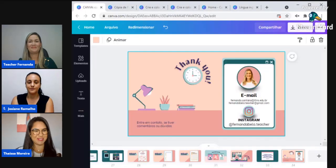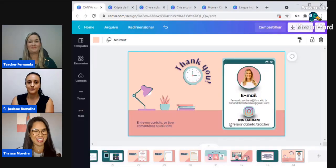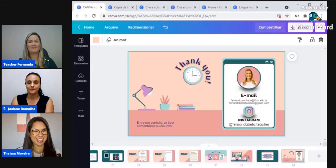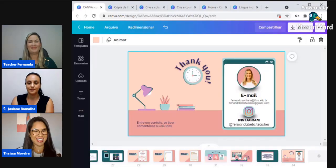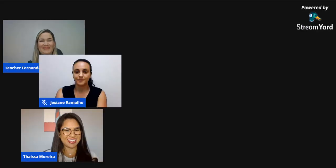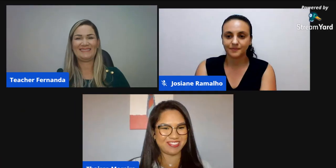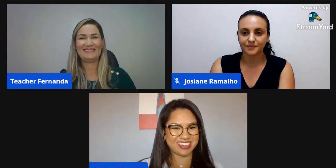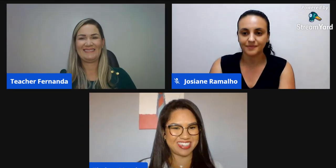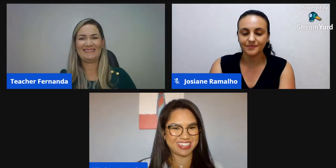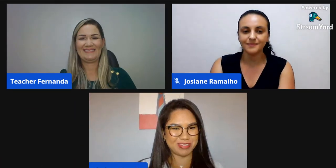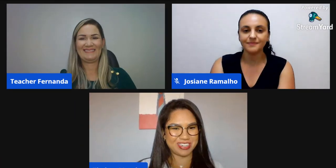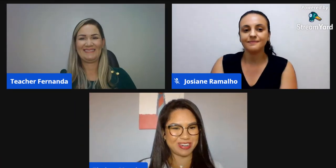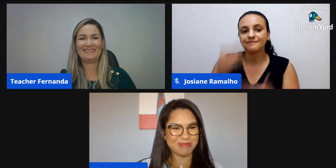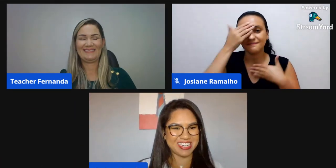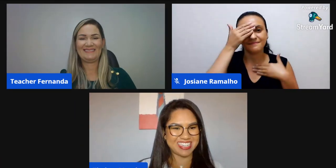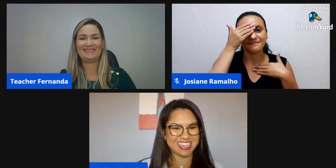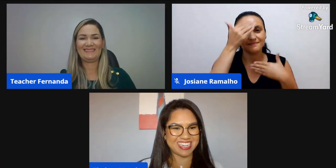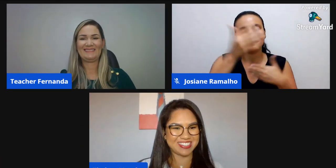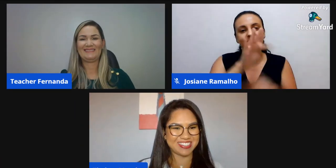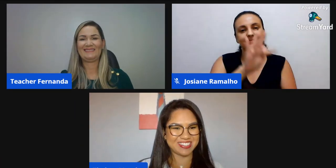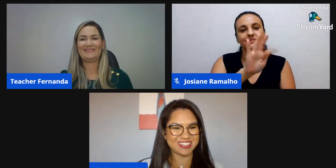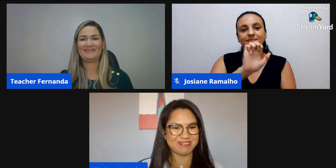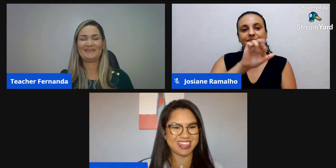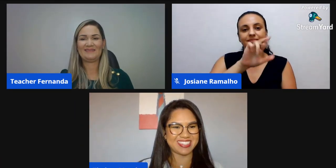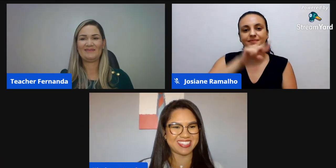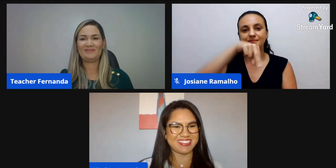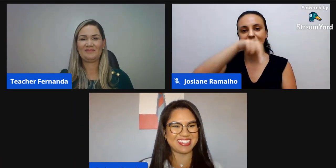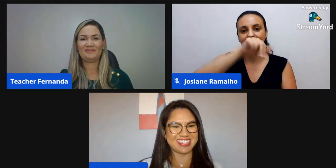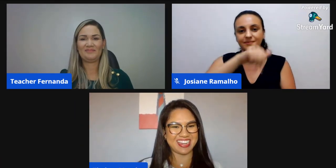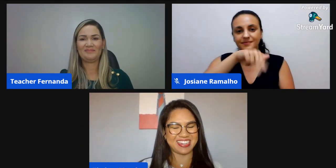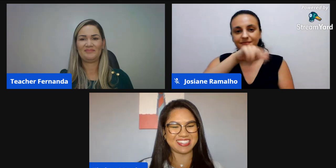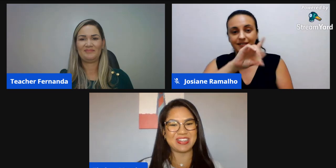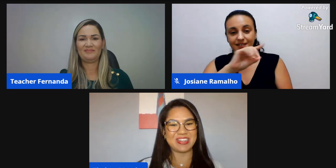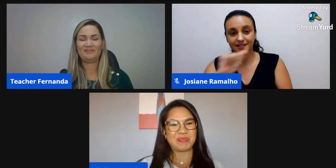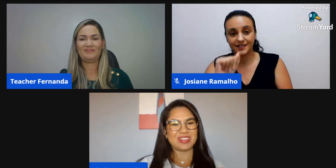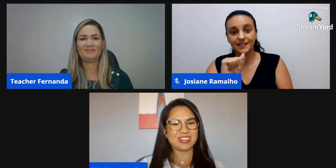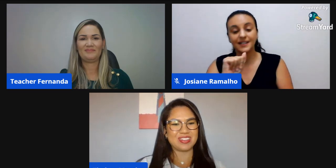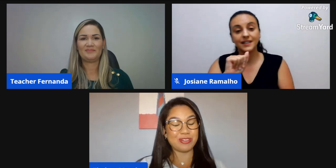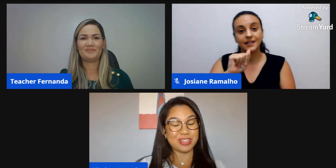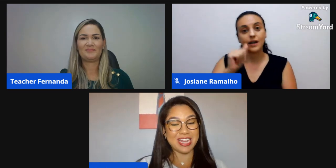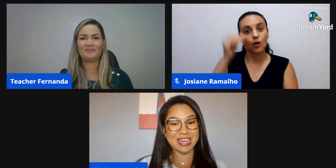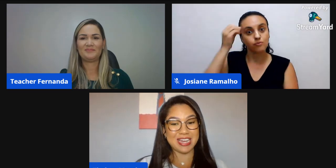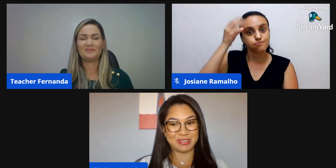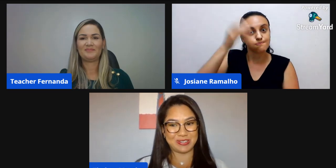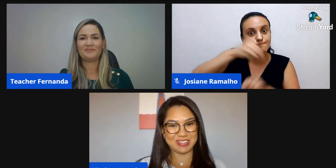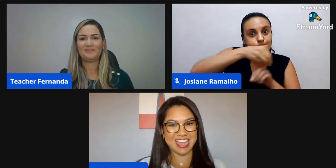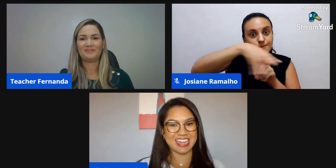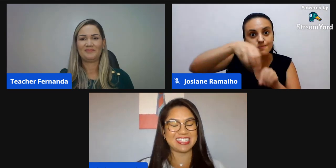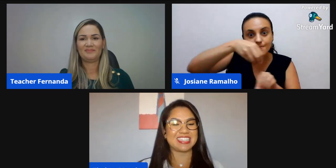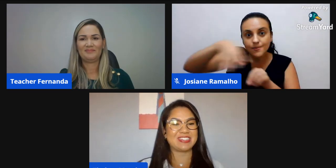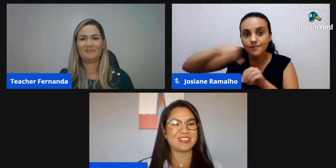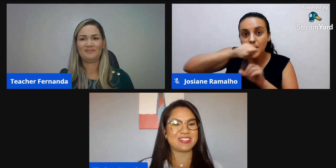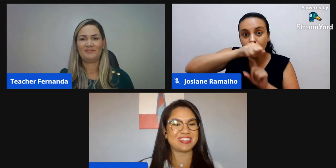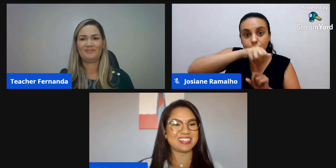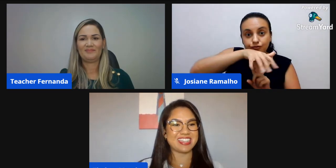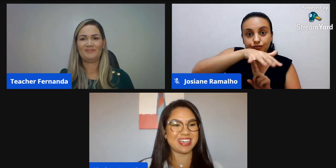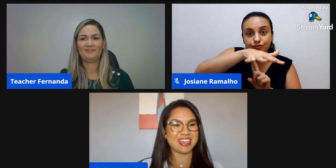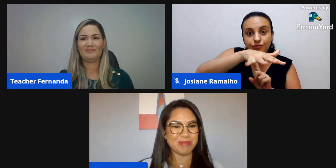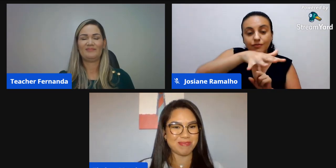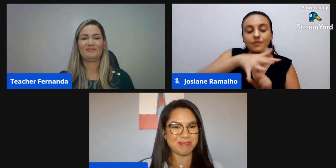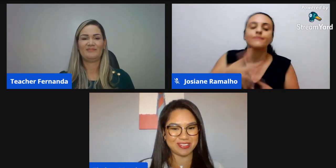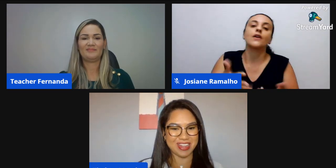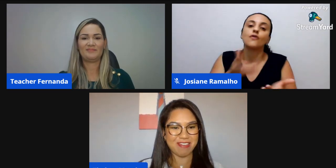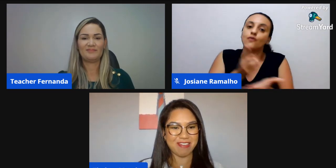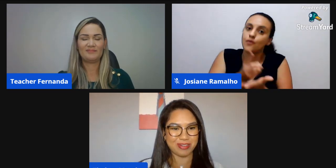Muito obrigada, Fernanda, por ter compartilhado seus conhecimentos com a gente. Eu vou dar continuidade aqui no nosso